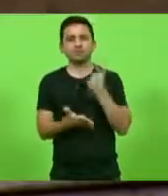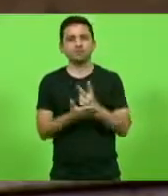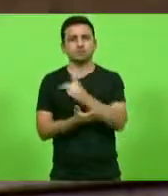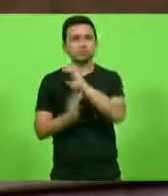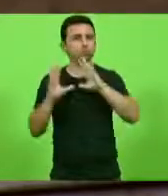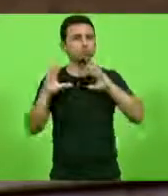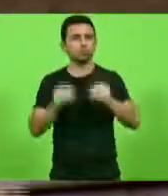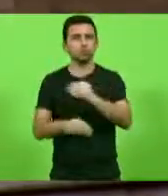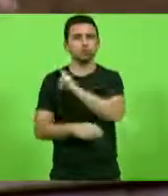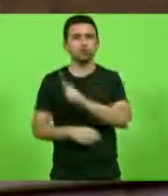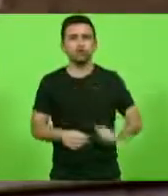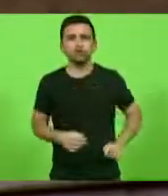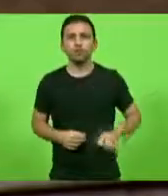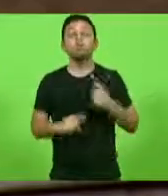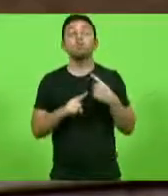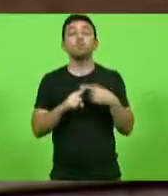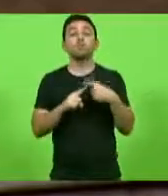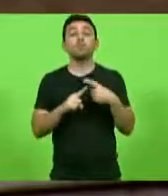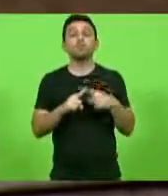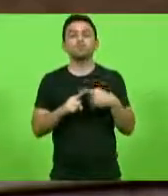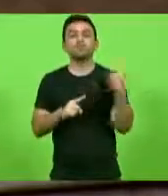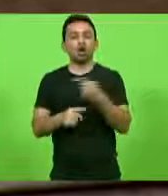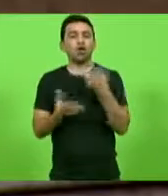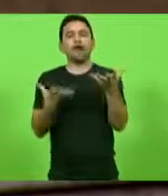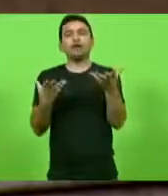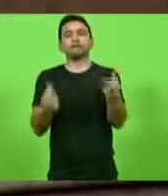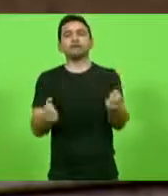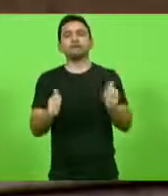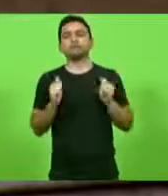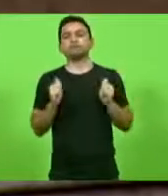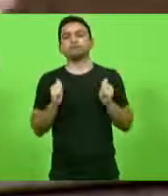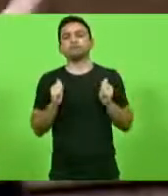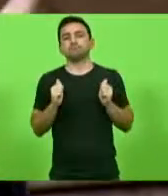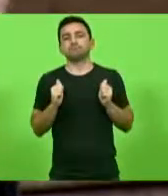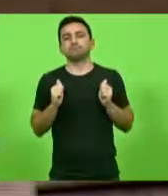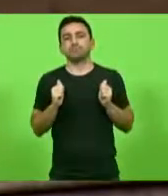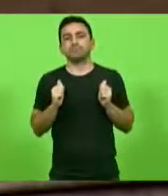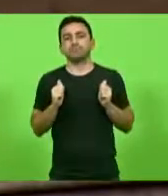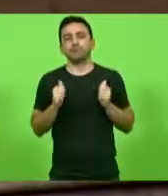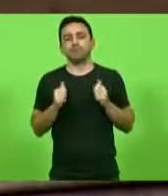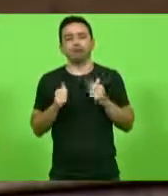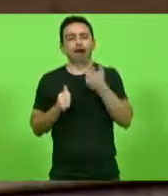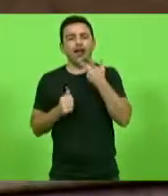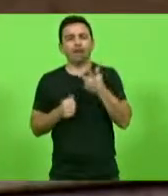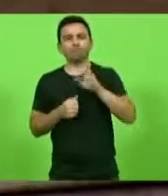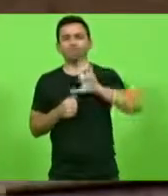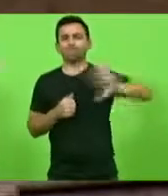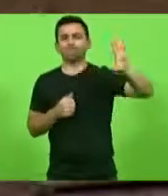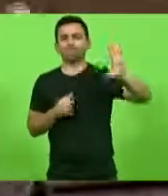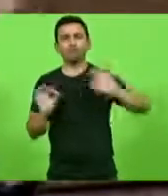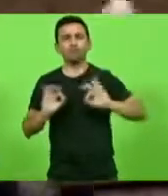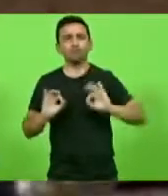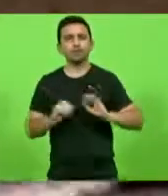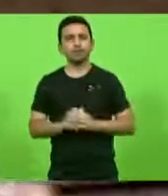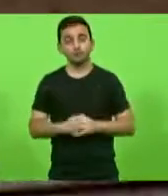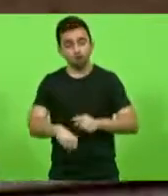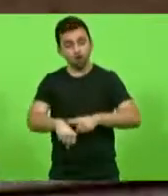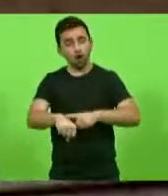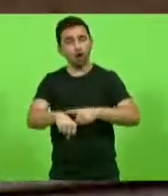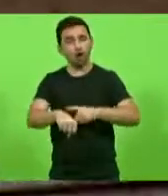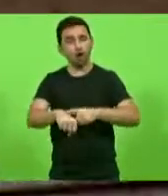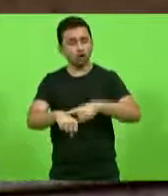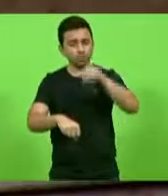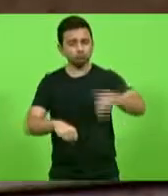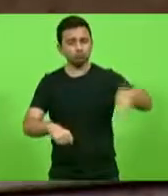governos. E sabe por quê? Porque nós aceitamos passivamente isso. Nós não dizemos basta. Talvez seja na hora de nós falarmos basta,